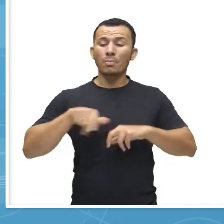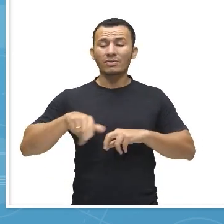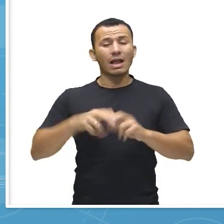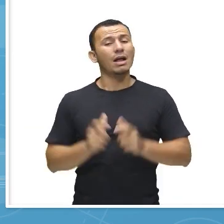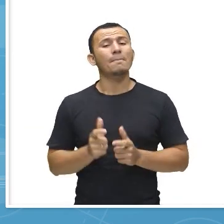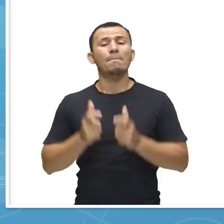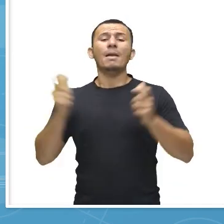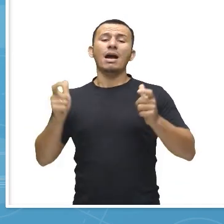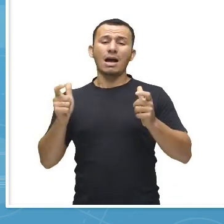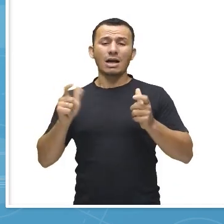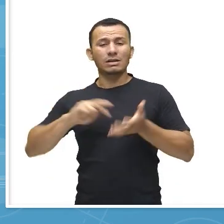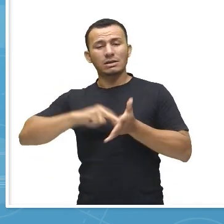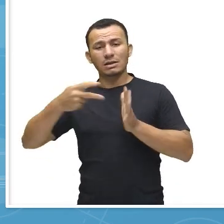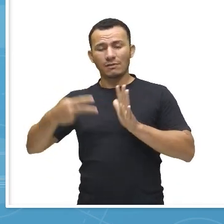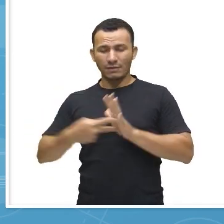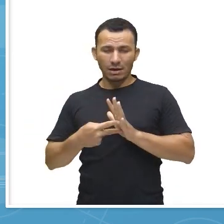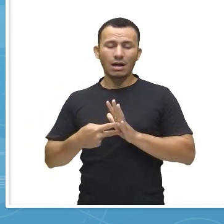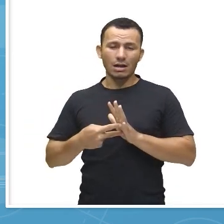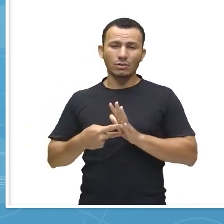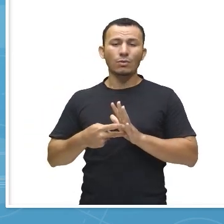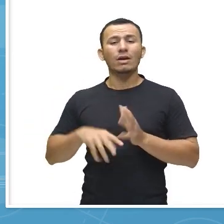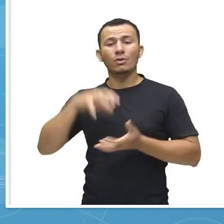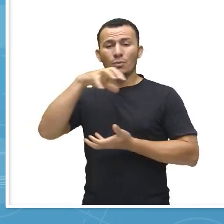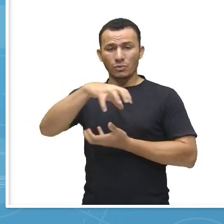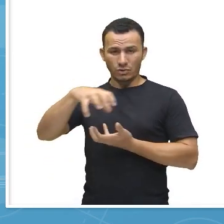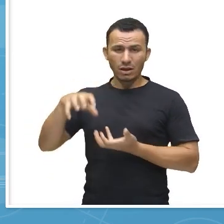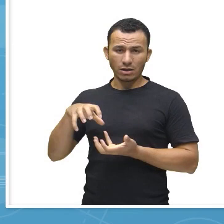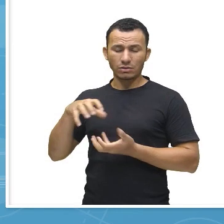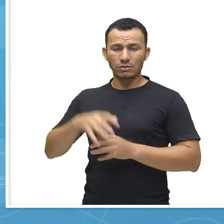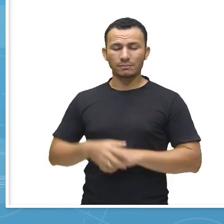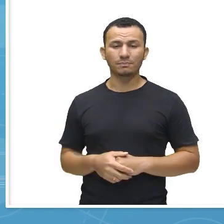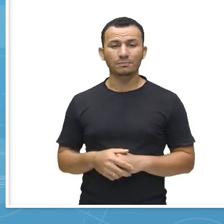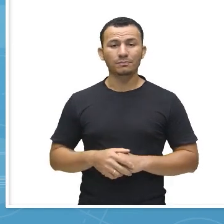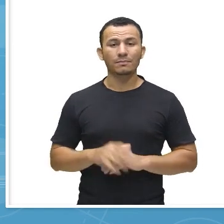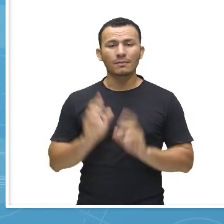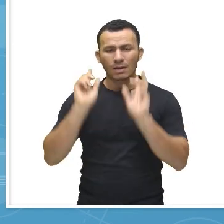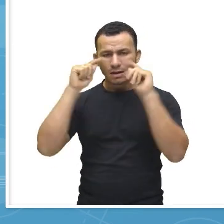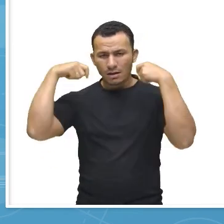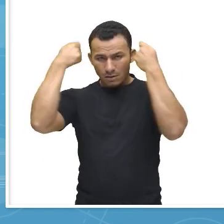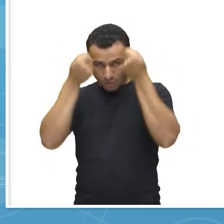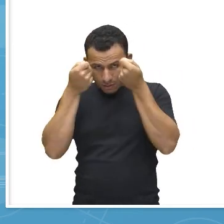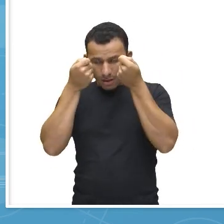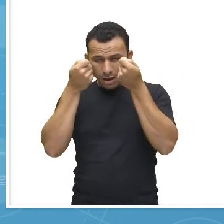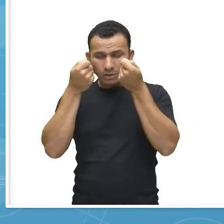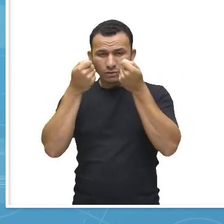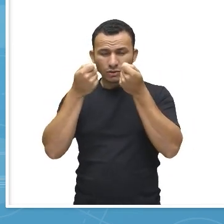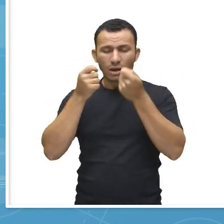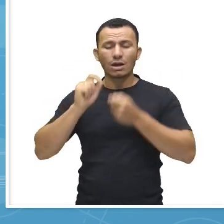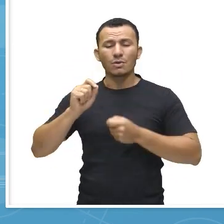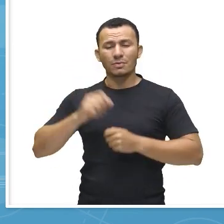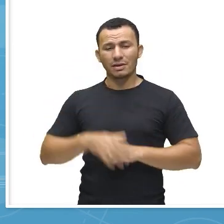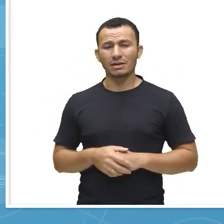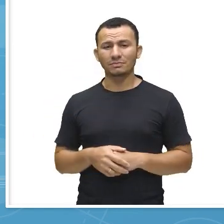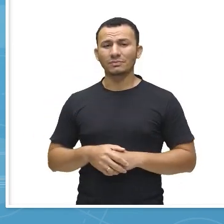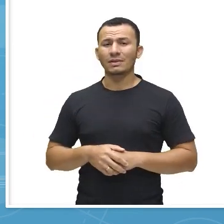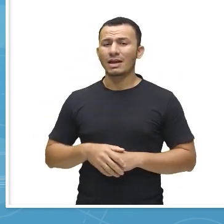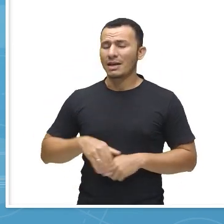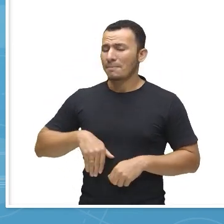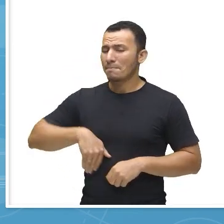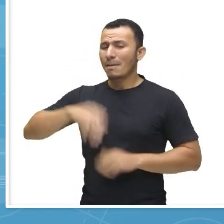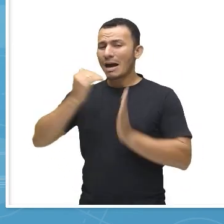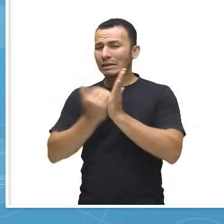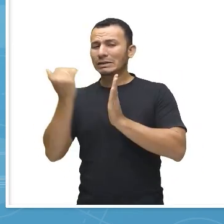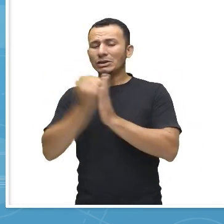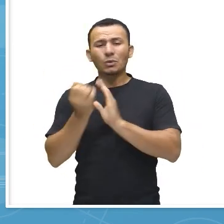é considerada, né, uma massa continental. Já a Groenlândia, ela vai ser a nossa maior ilha,